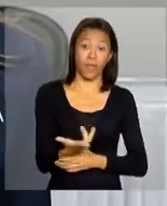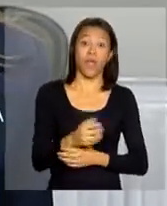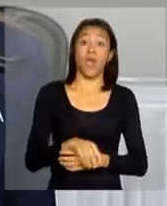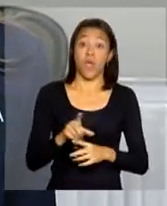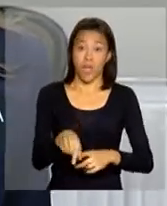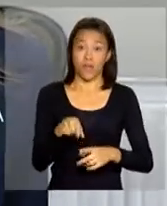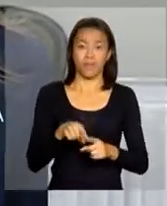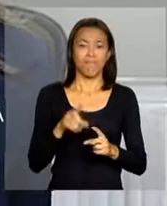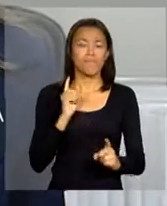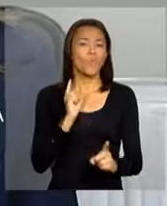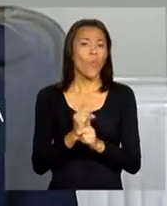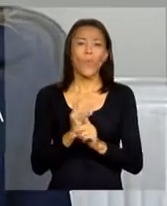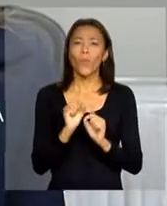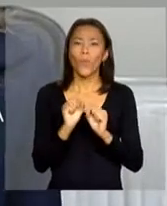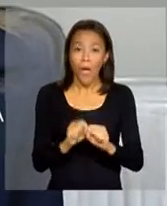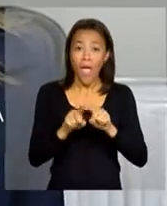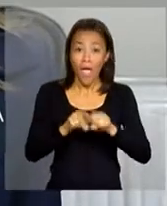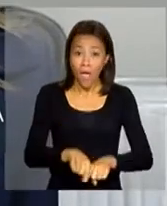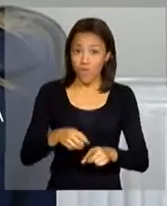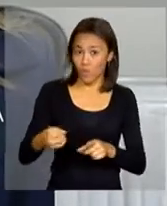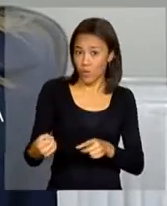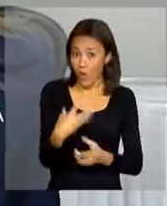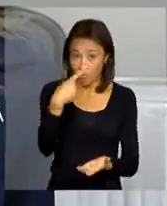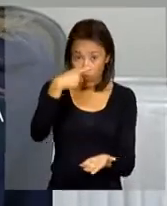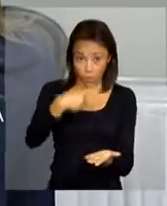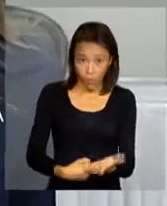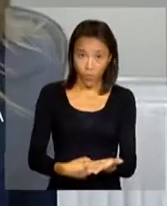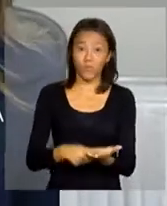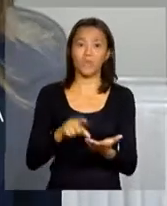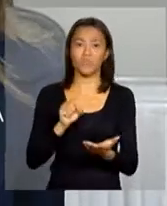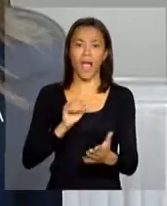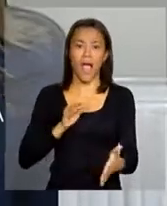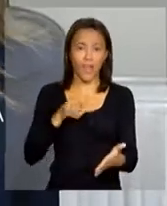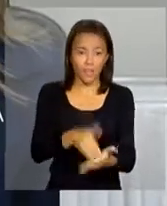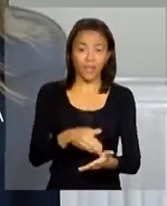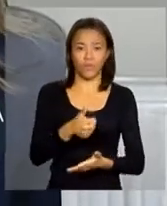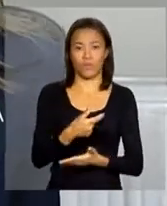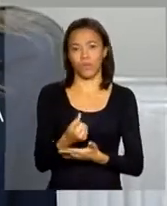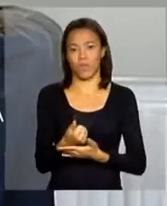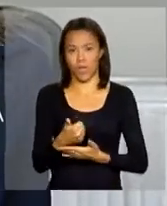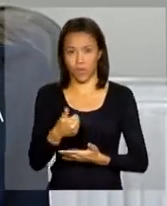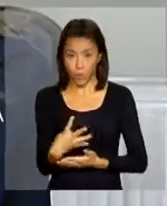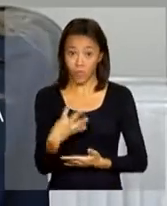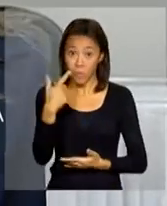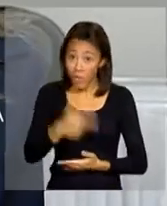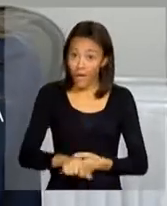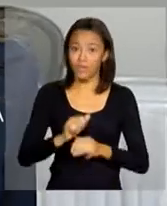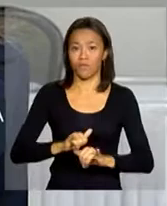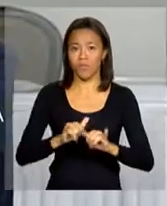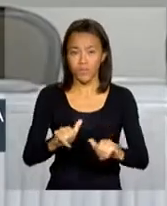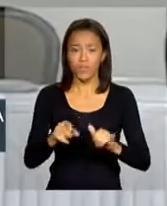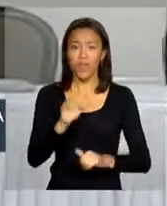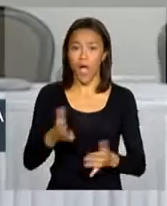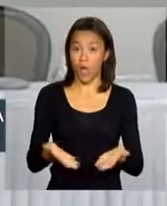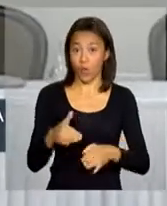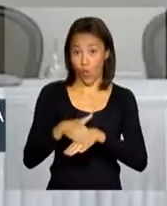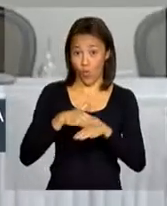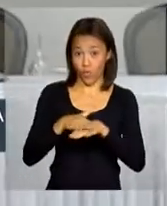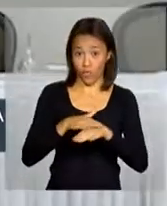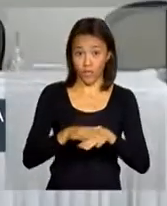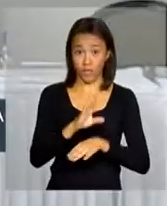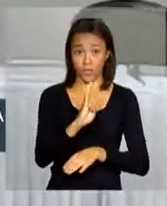o evento marca a renovação desse pacto até janeiro de 2014 para falar sobre o assunto eu converso agora com